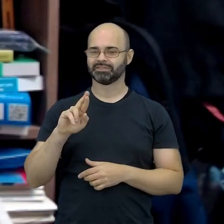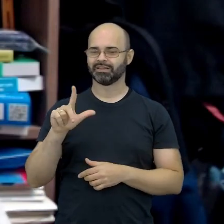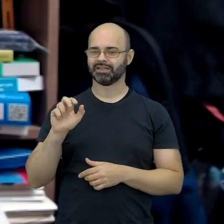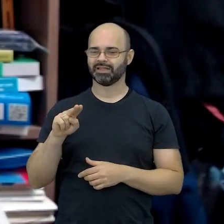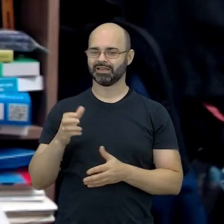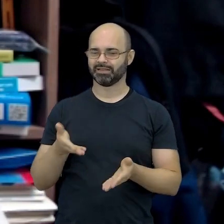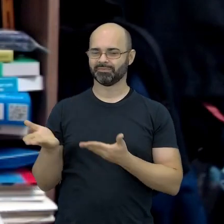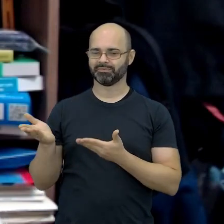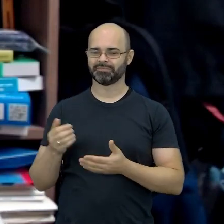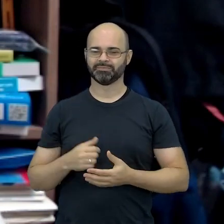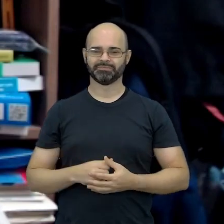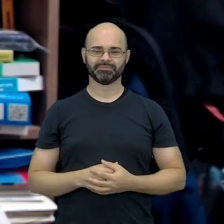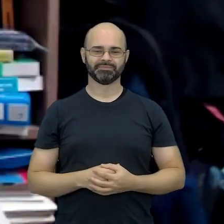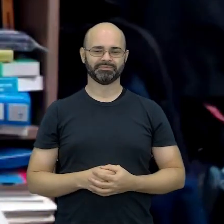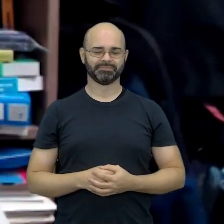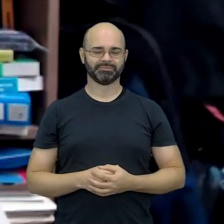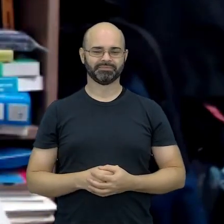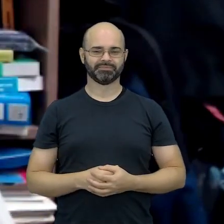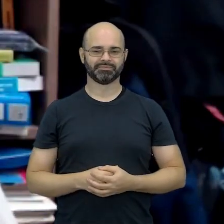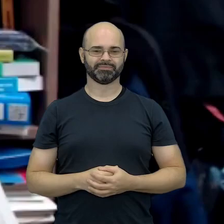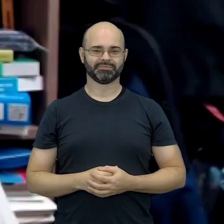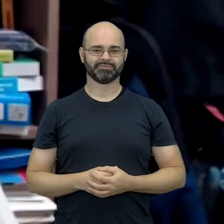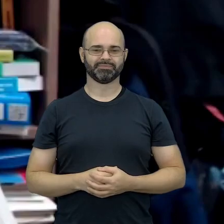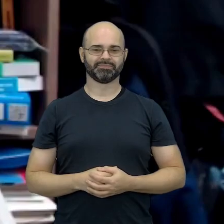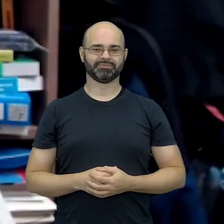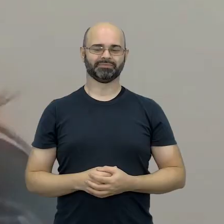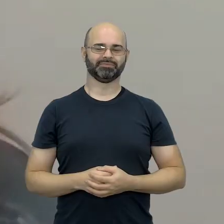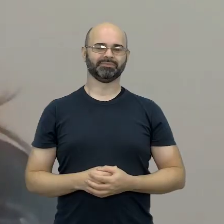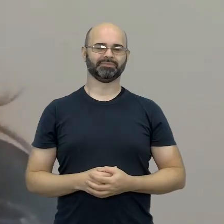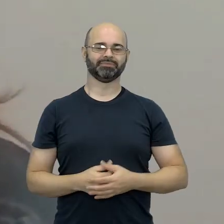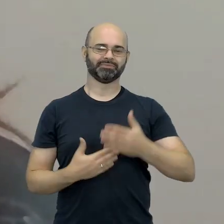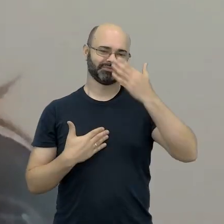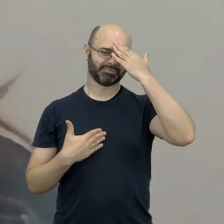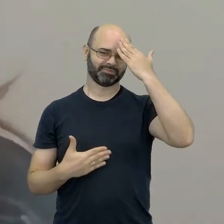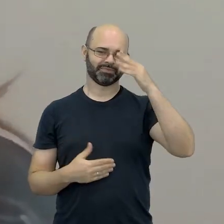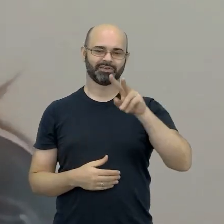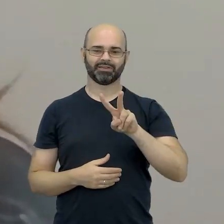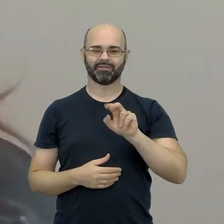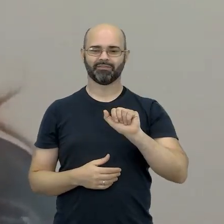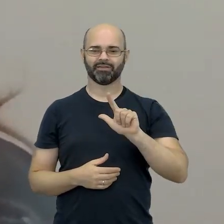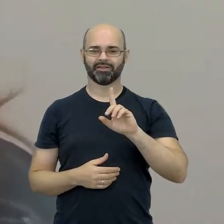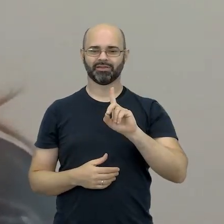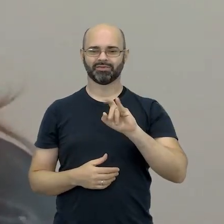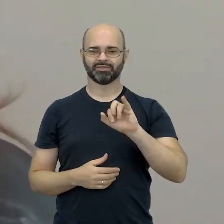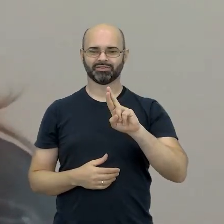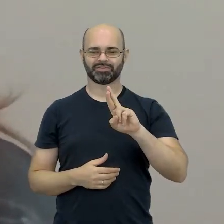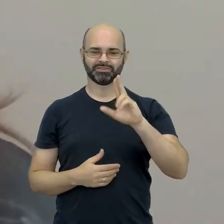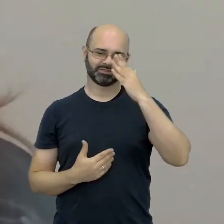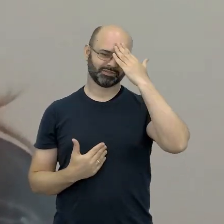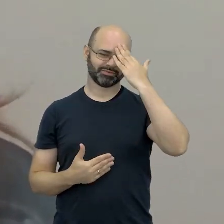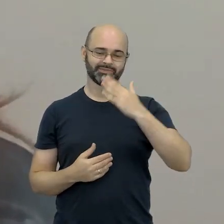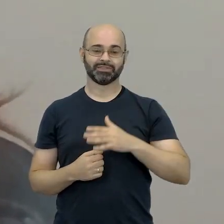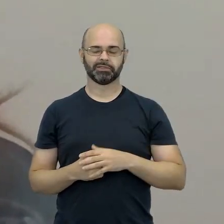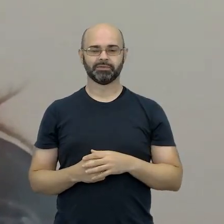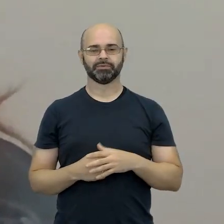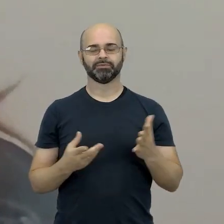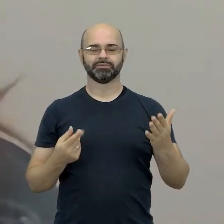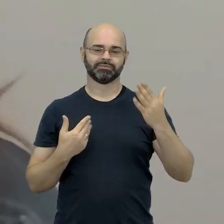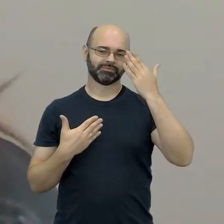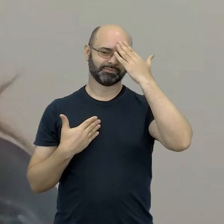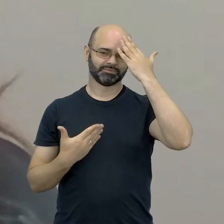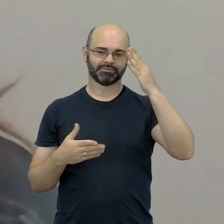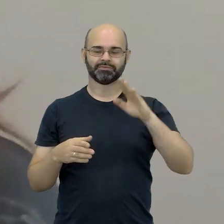passo a palavra. Obrigada, Valdir. Eu queria agradecer a companhia